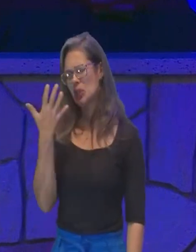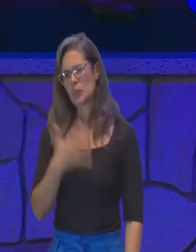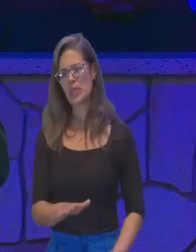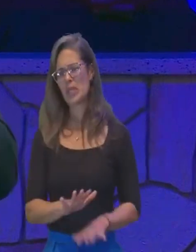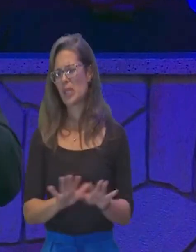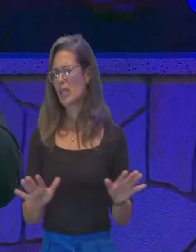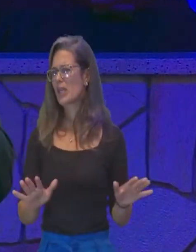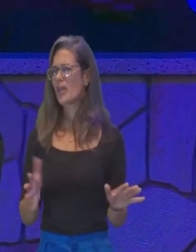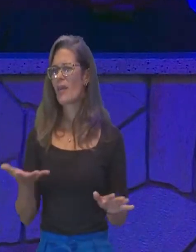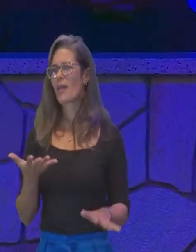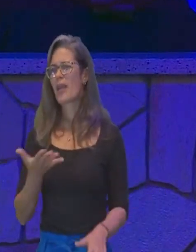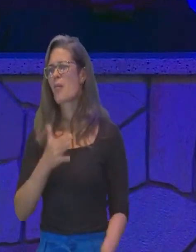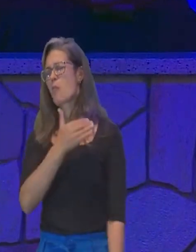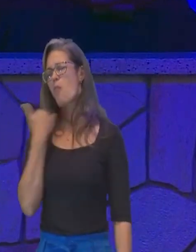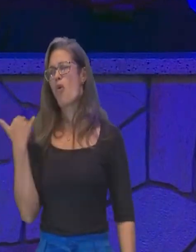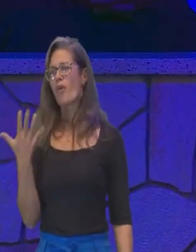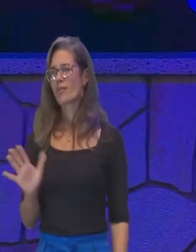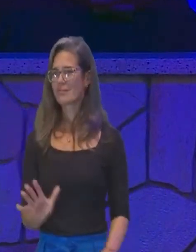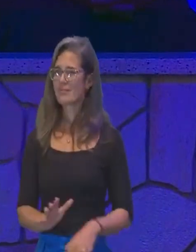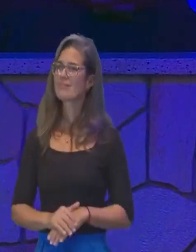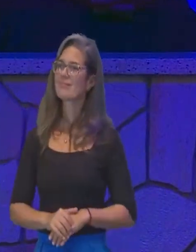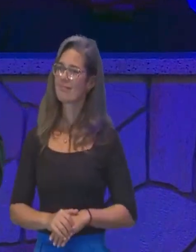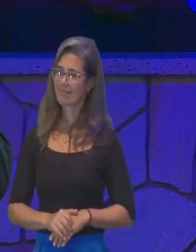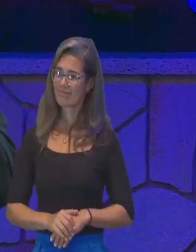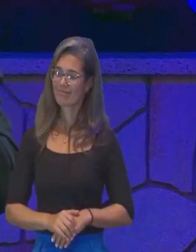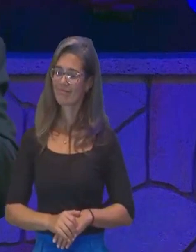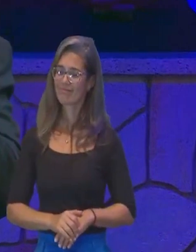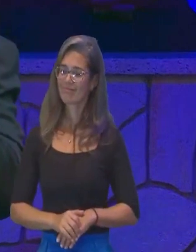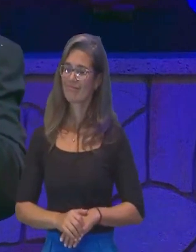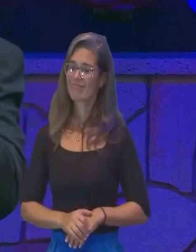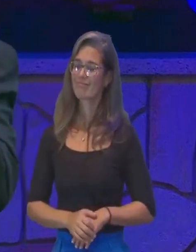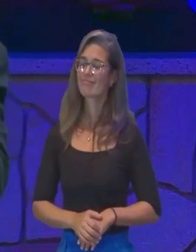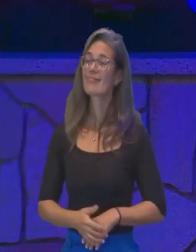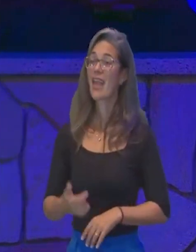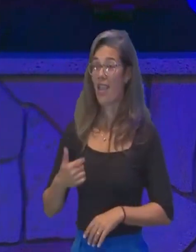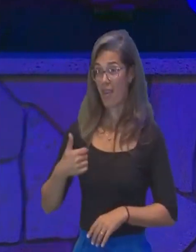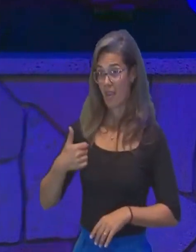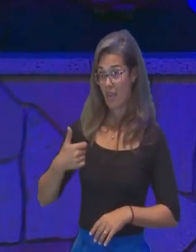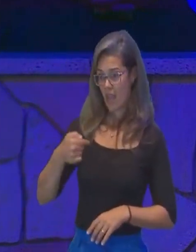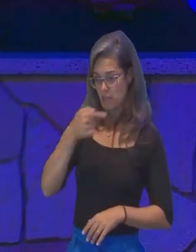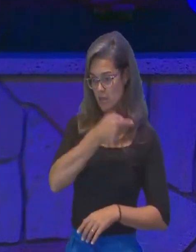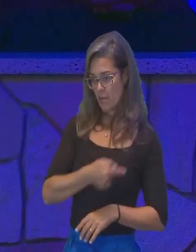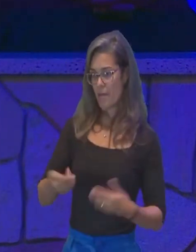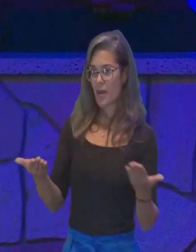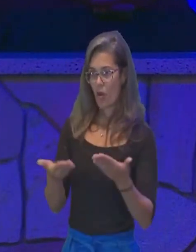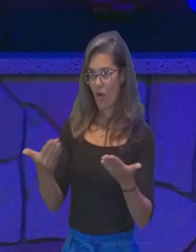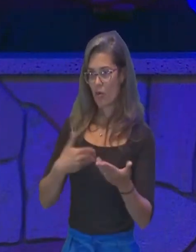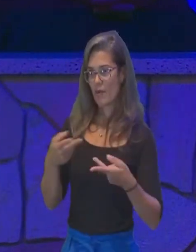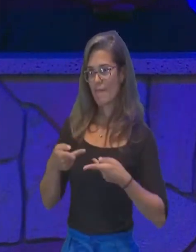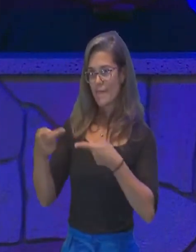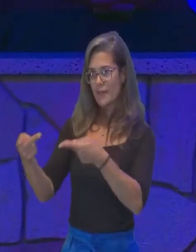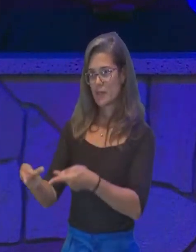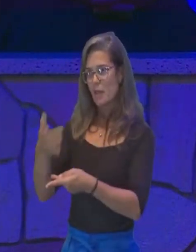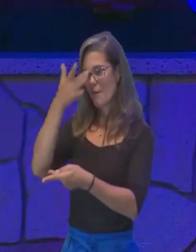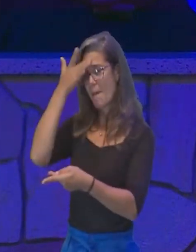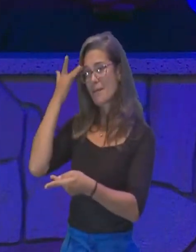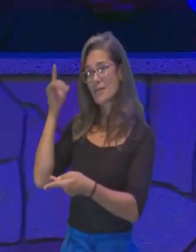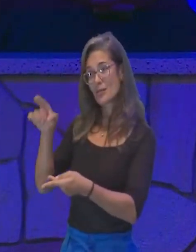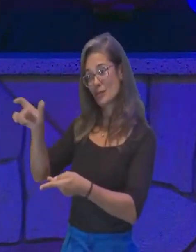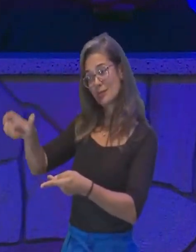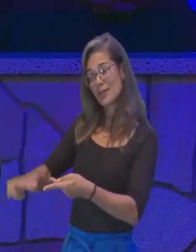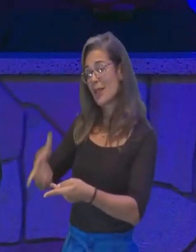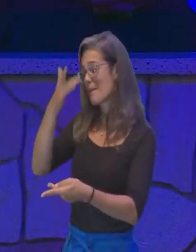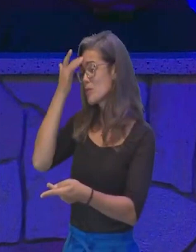numa visita que eu fiz, eu ouvi esta expressão: pastor, não quero mais viver. E agora aqui uma